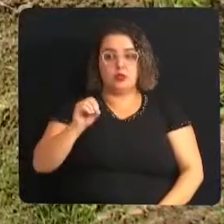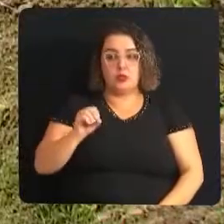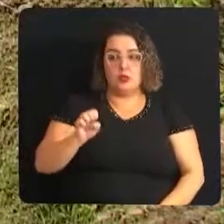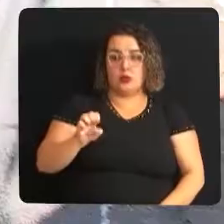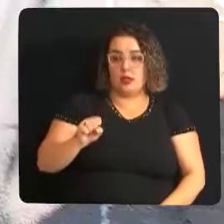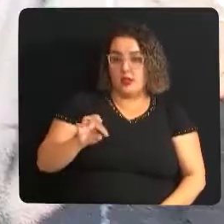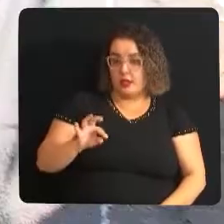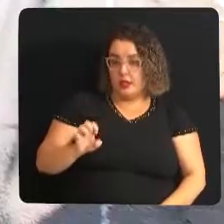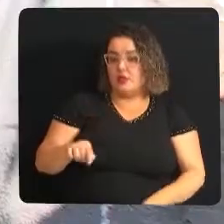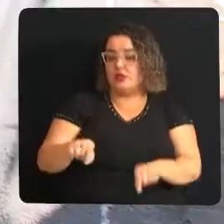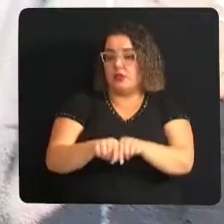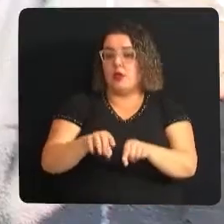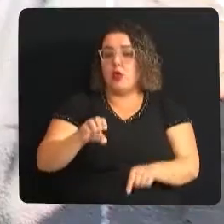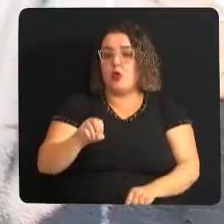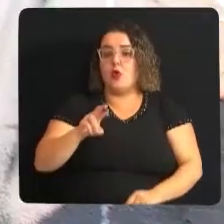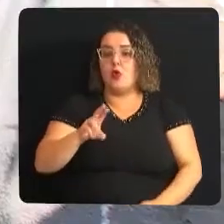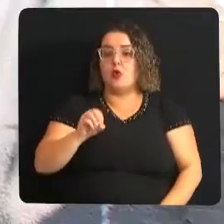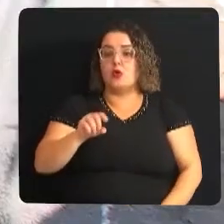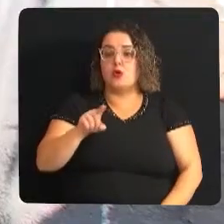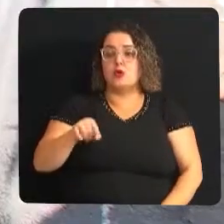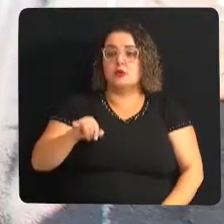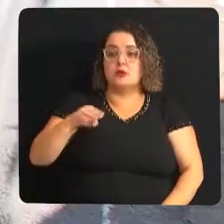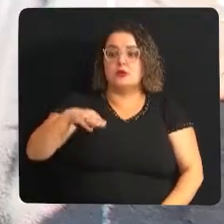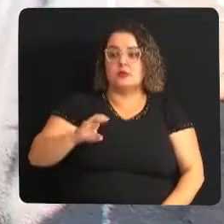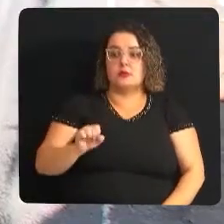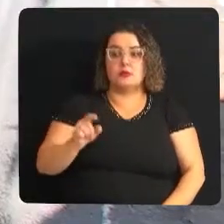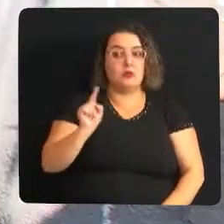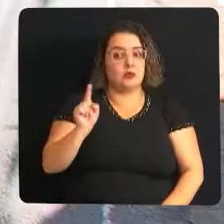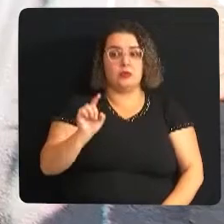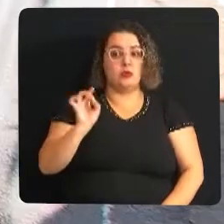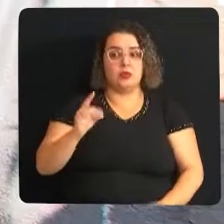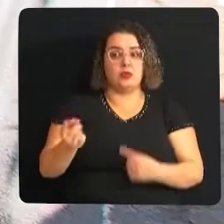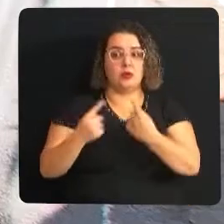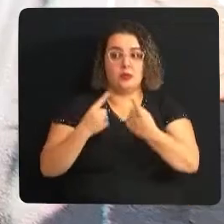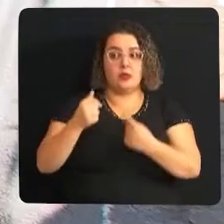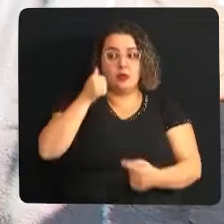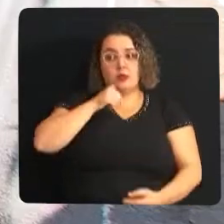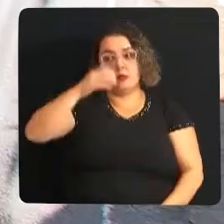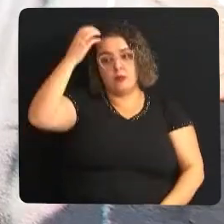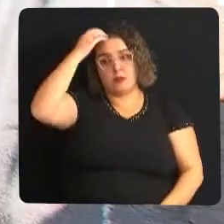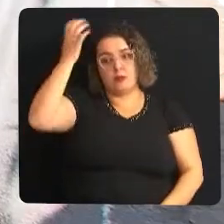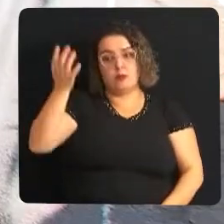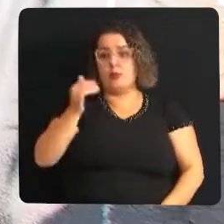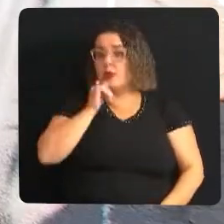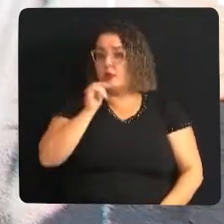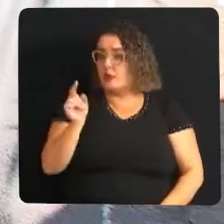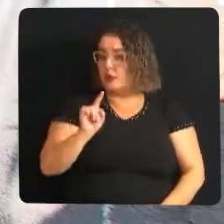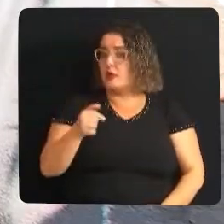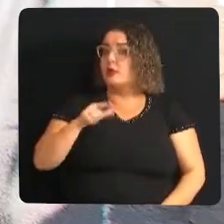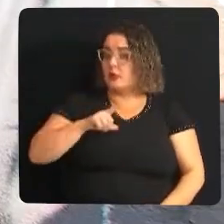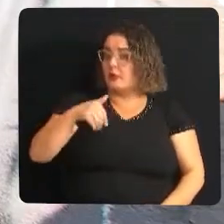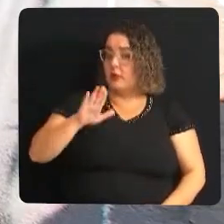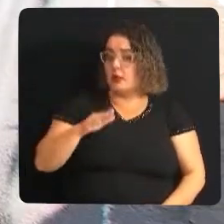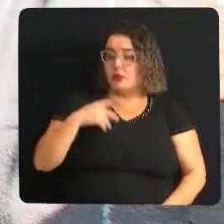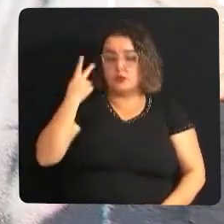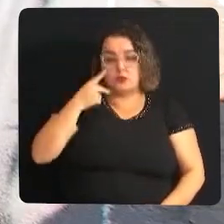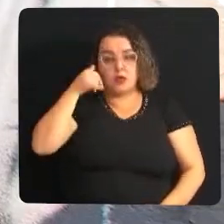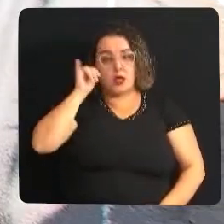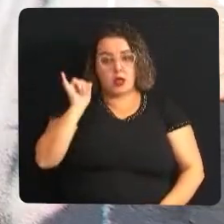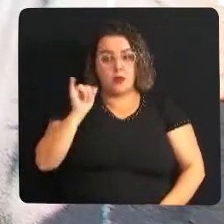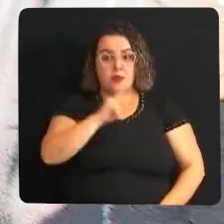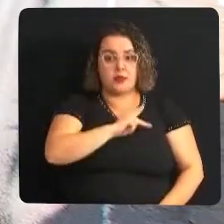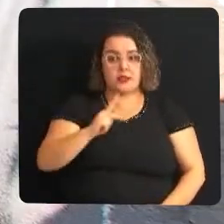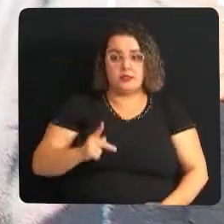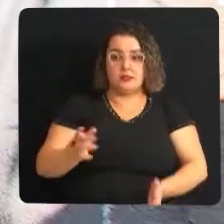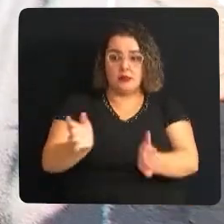Orozimbo Maia. E não são apenas nessas avenidas, não. Como aqui na Princesa do Oeste, por exemplo, o vereador Paulo Búfalo, presidente